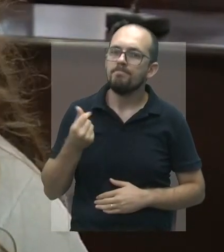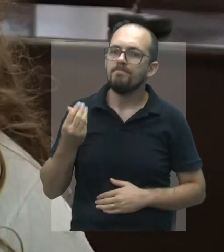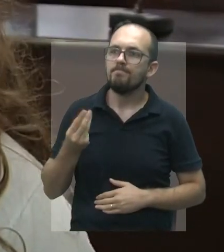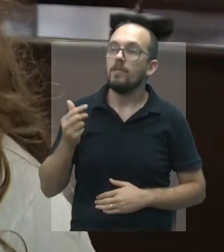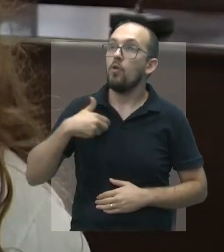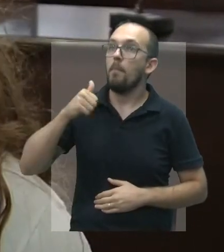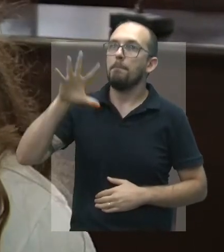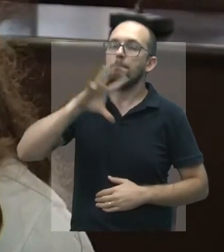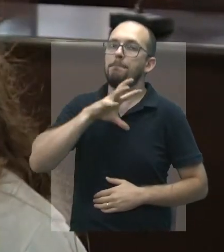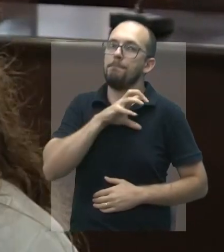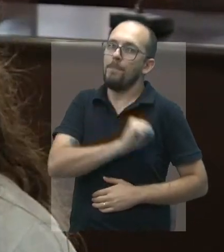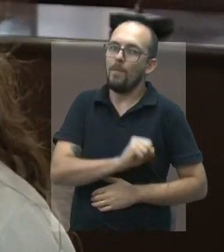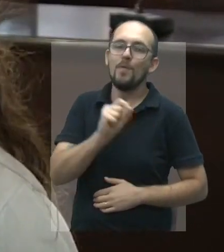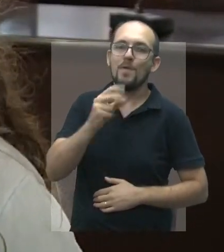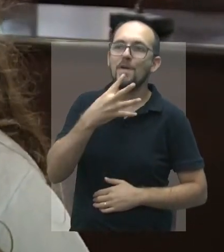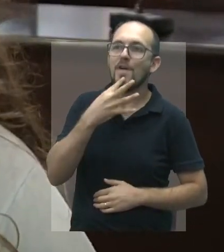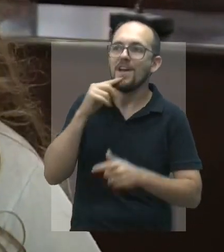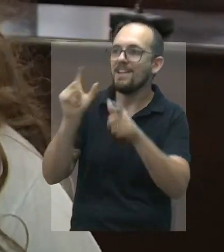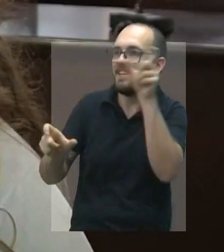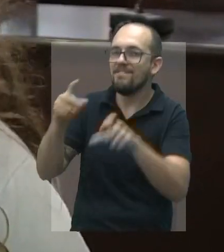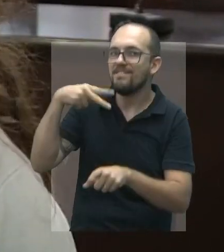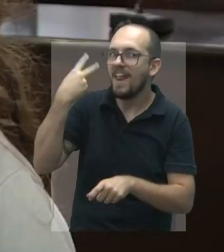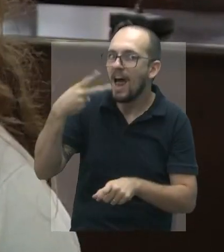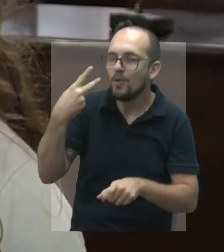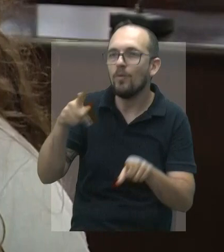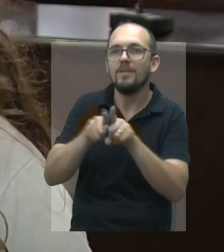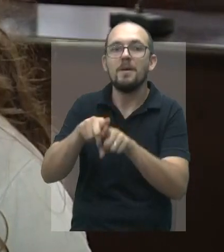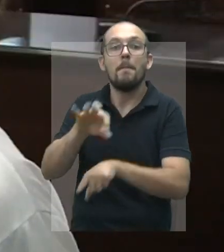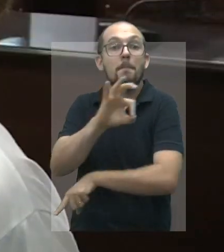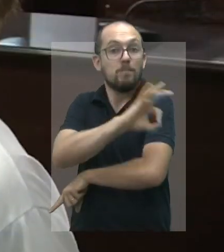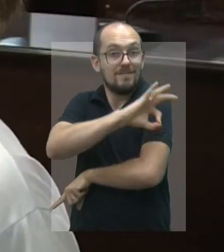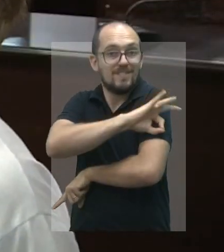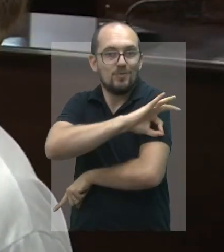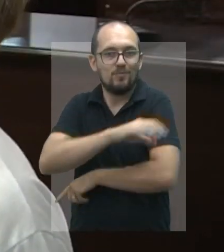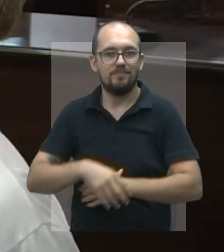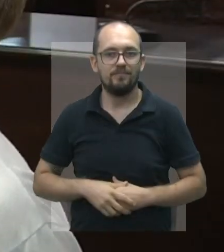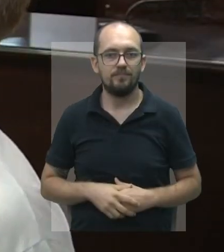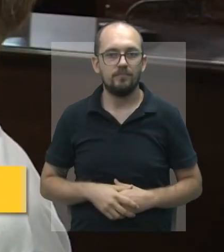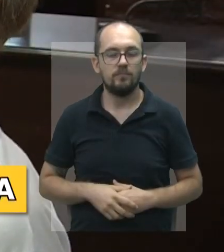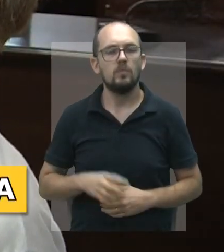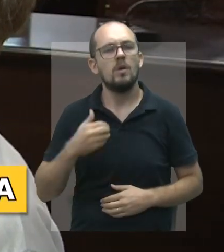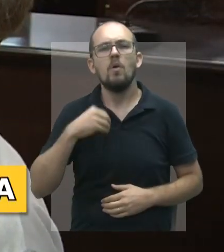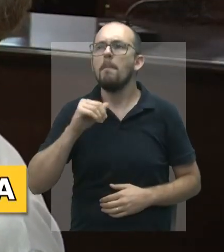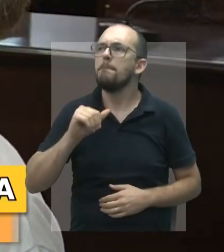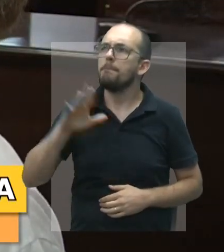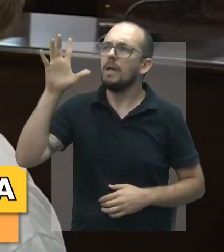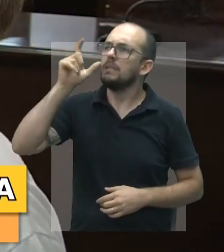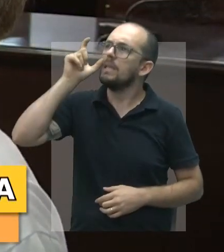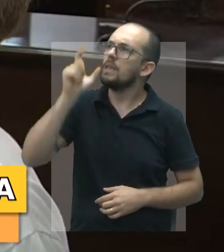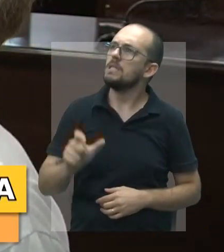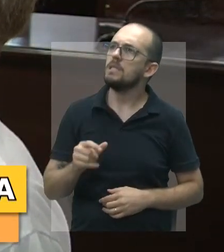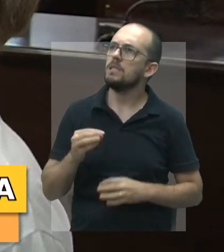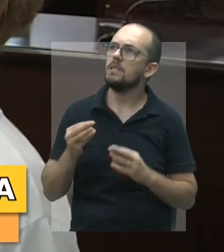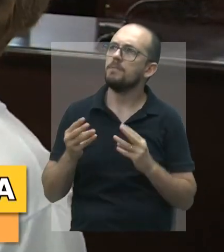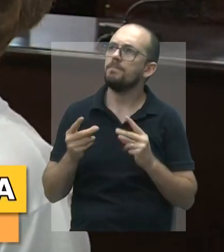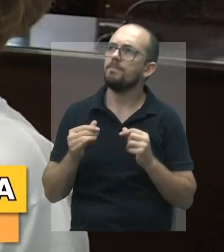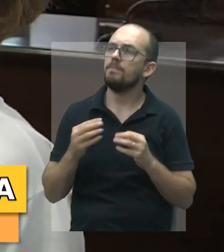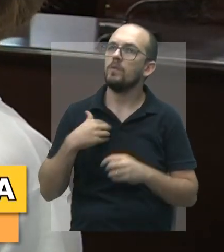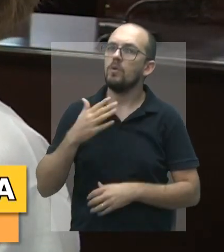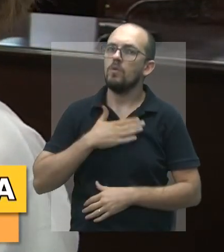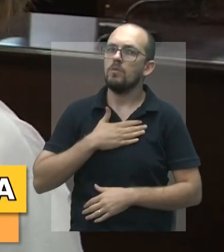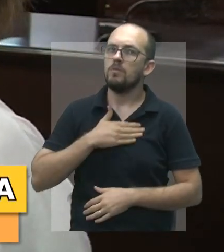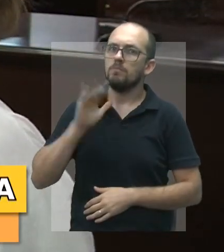Eu gostei de conhecer os vereadores e conhecer o prefeito. O que eu achei mais interessante é